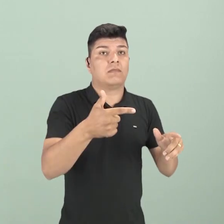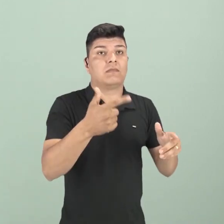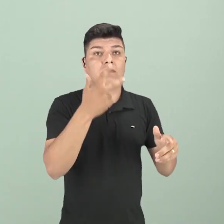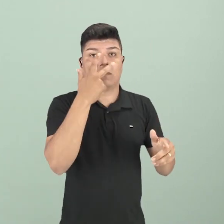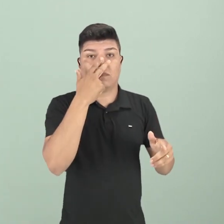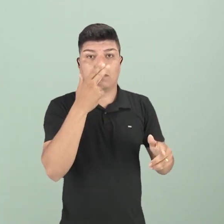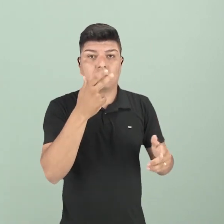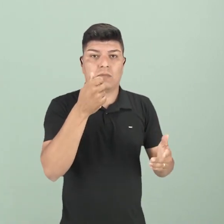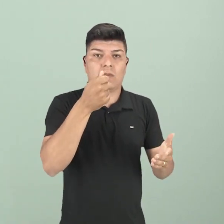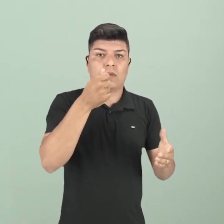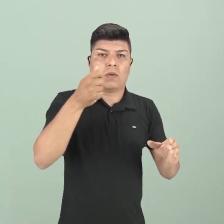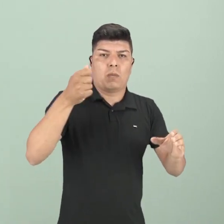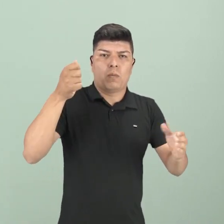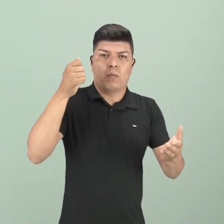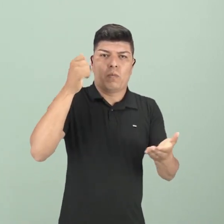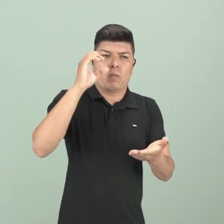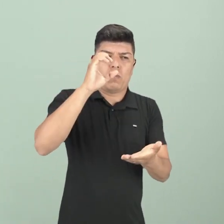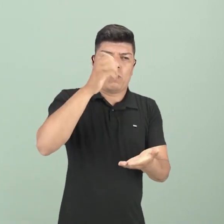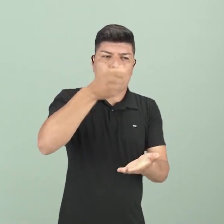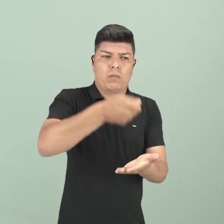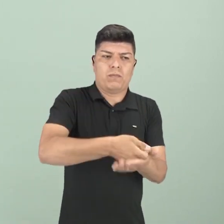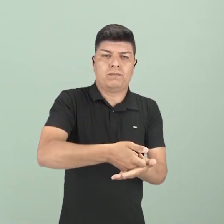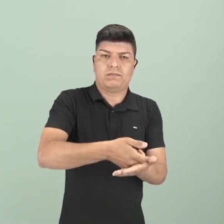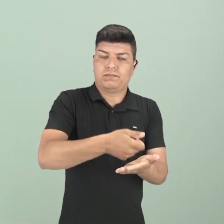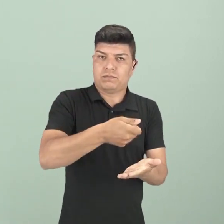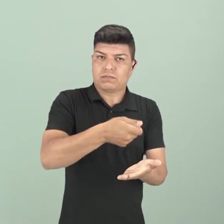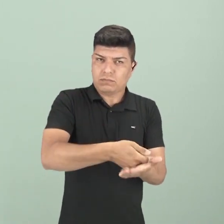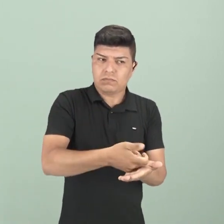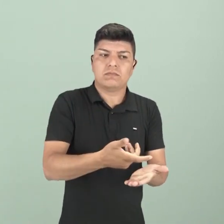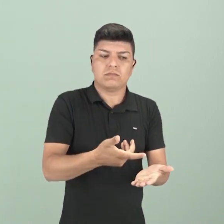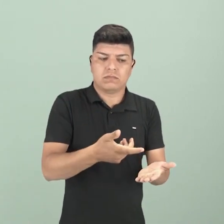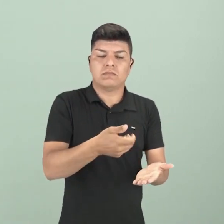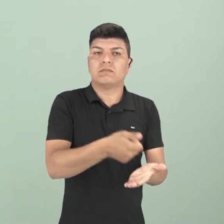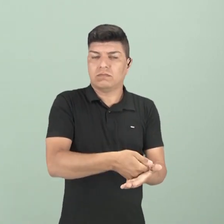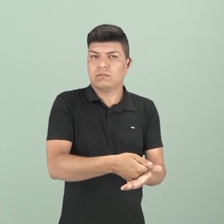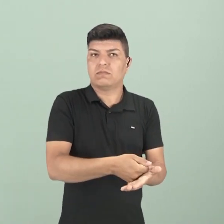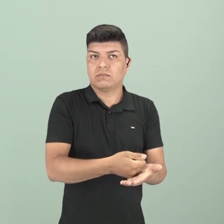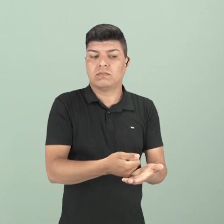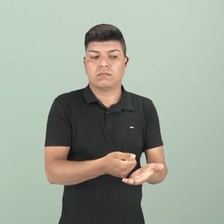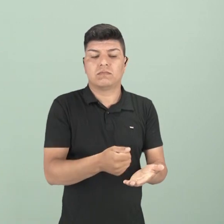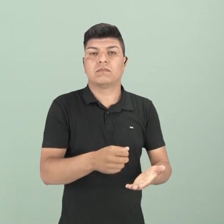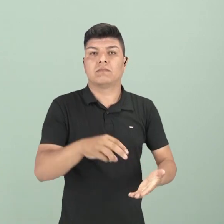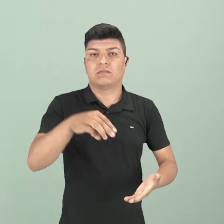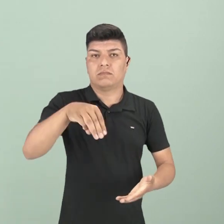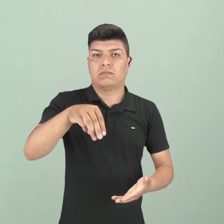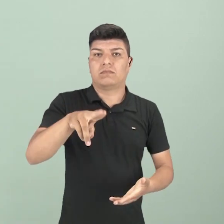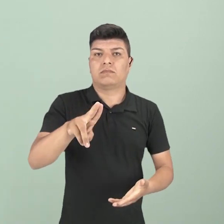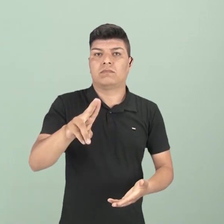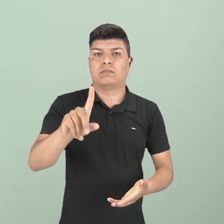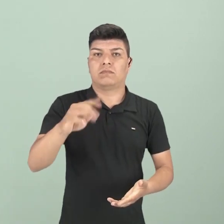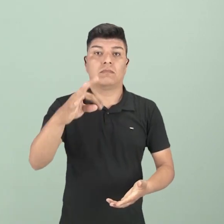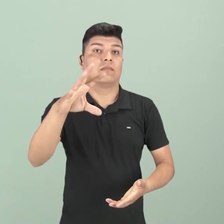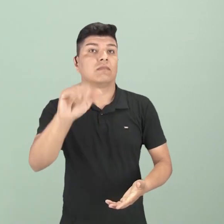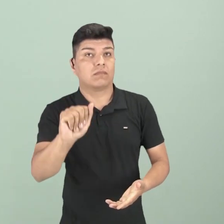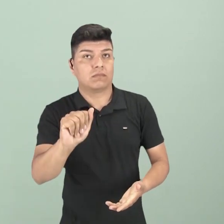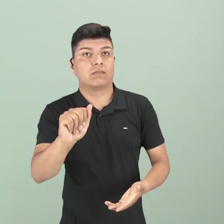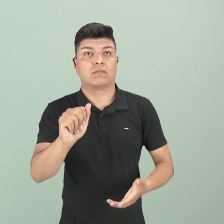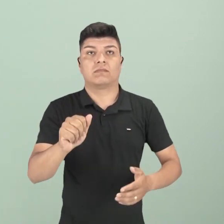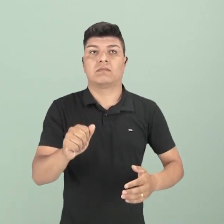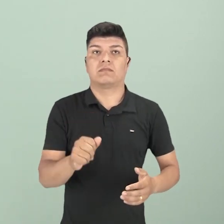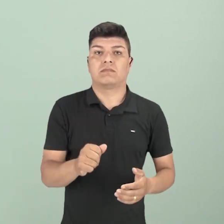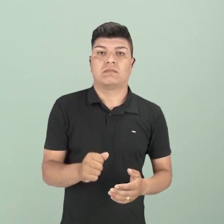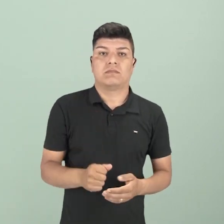de multas ou determinações. Então há várias formas de nós termos aí acesso a essas informações e várias formas do Código